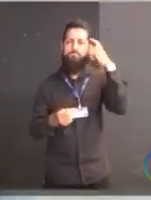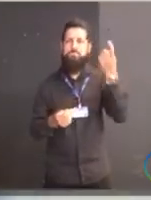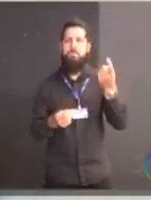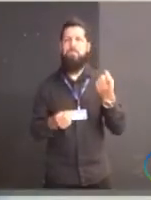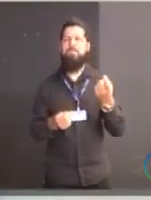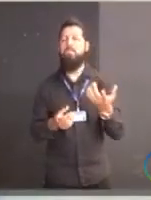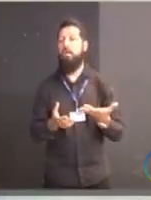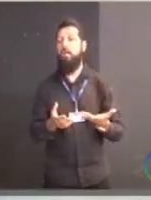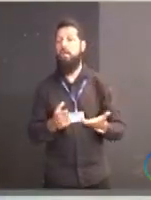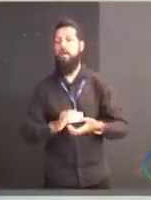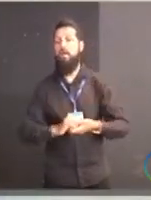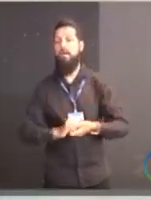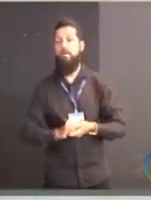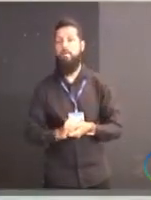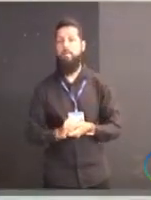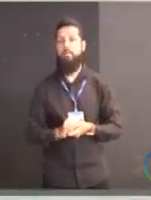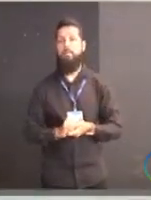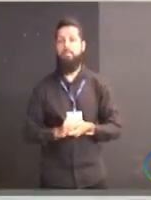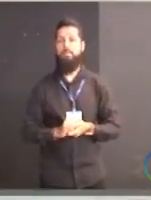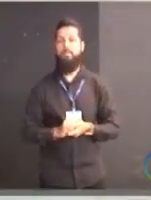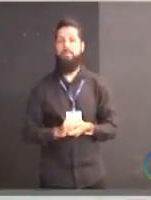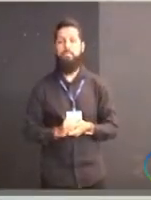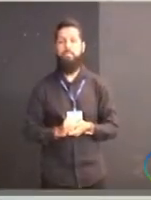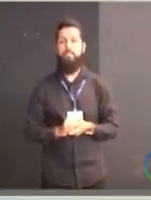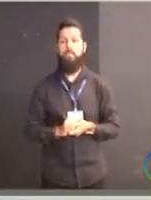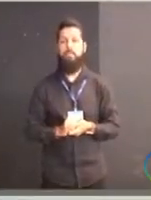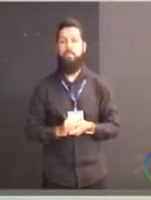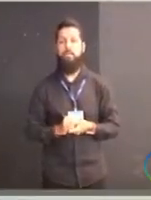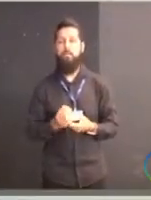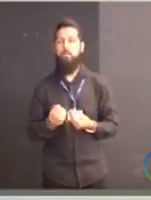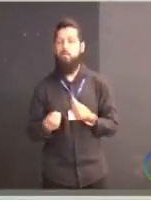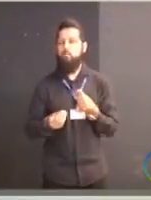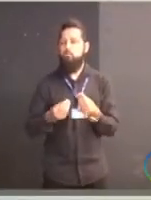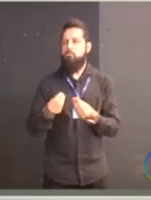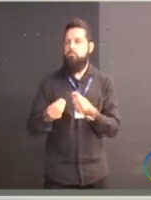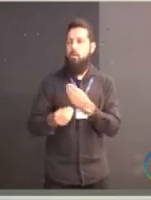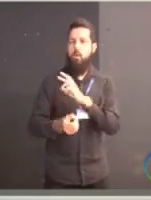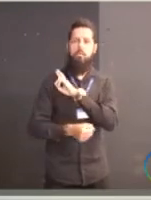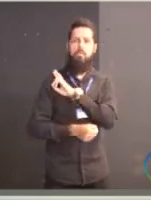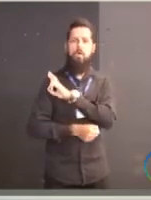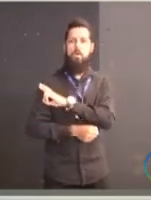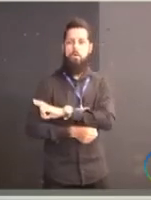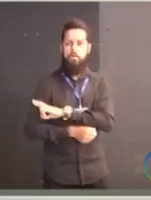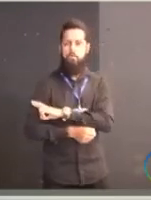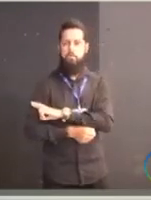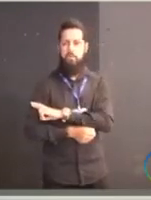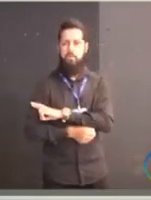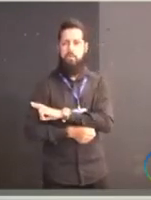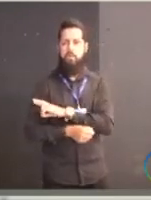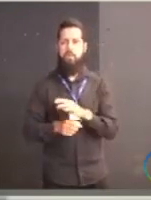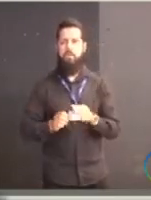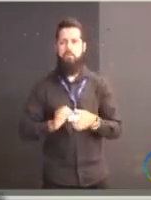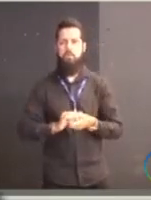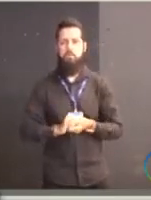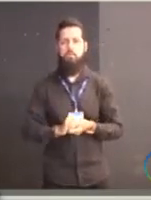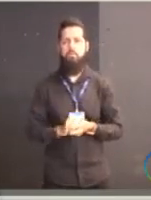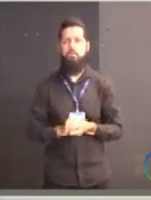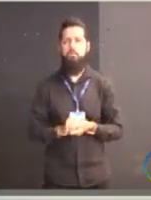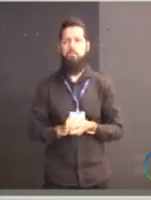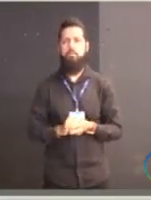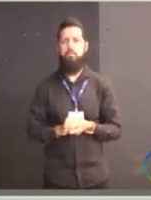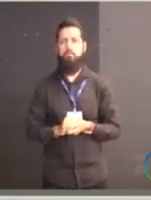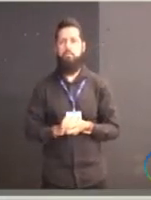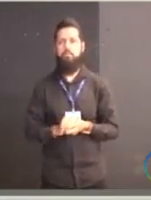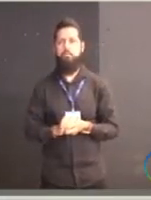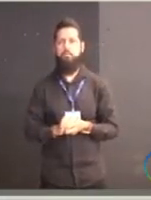dos nossos parcos conhecimentos com respeito à nossa história no